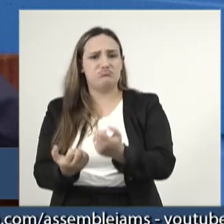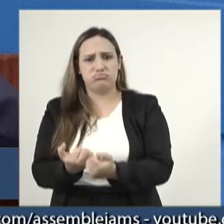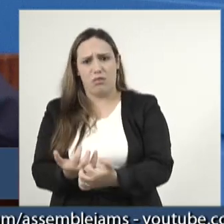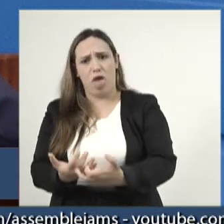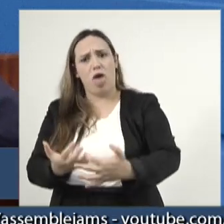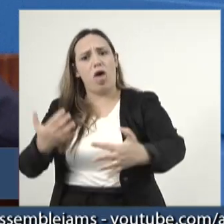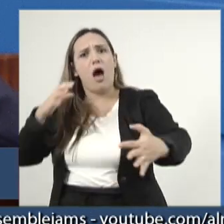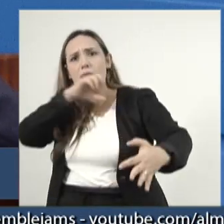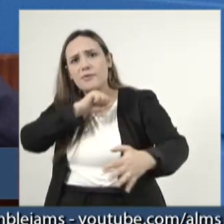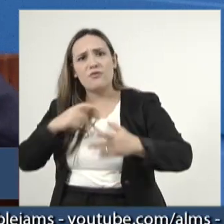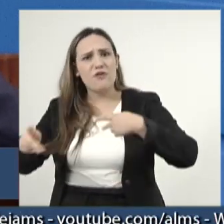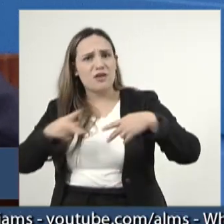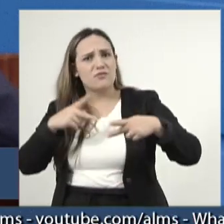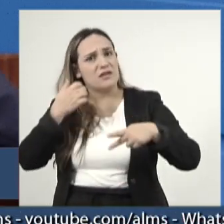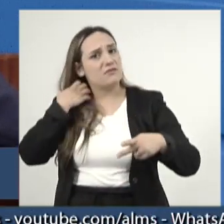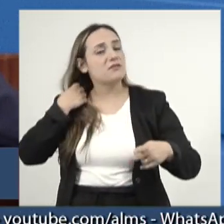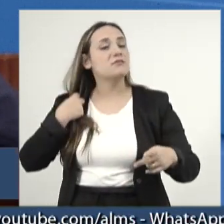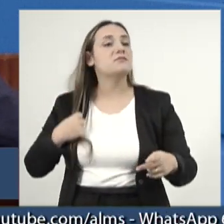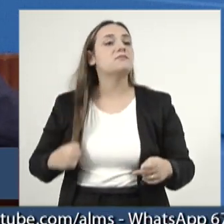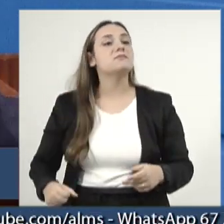rapidez. Portanto,